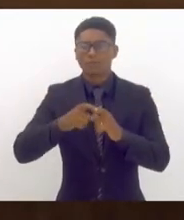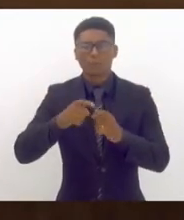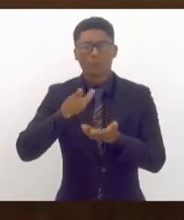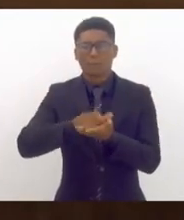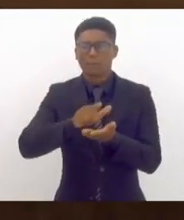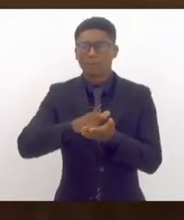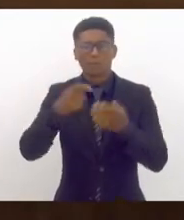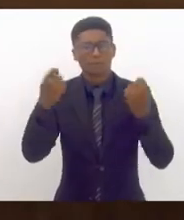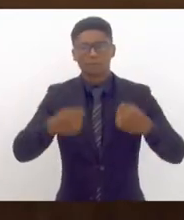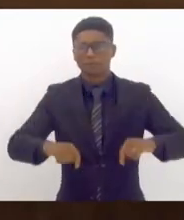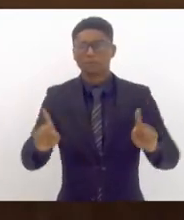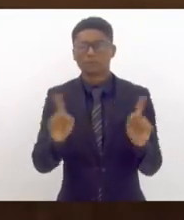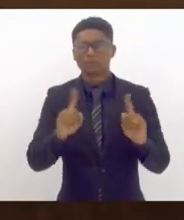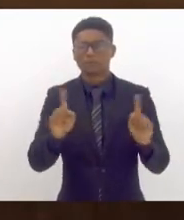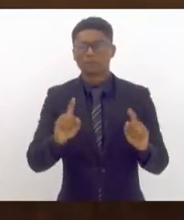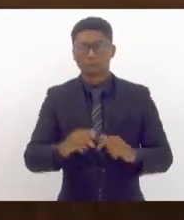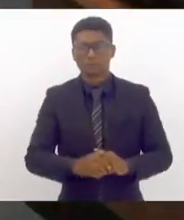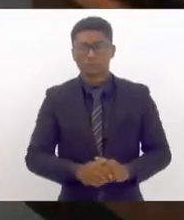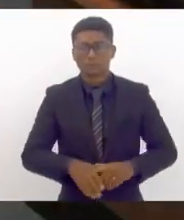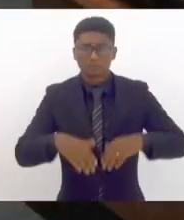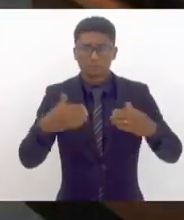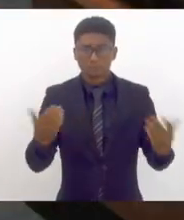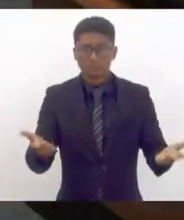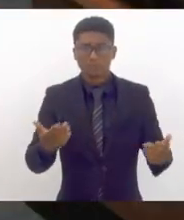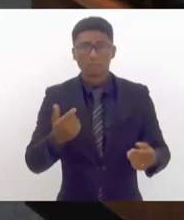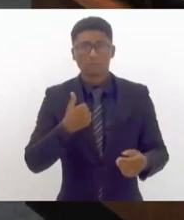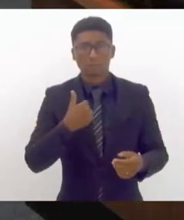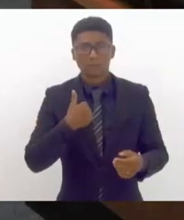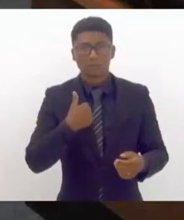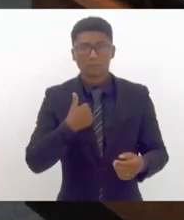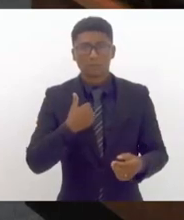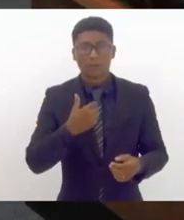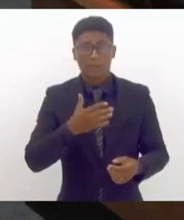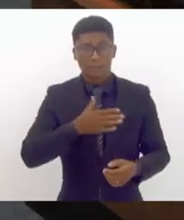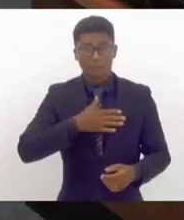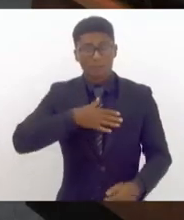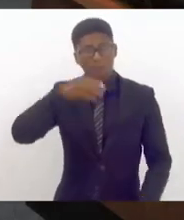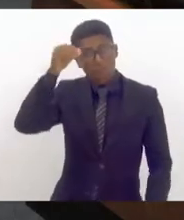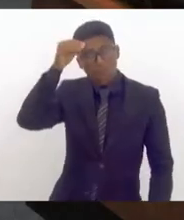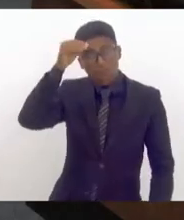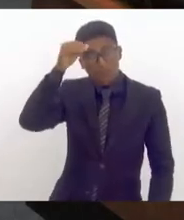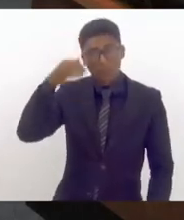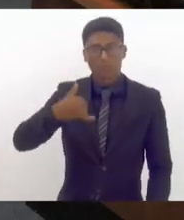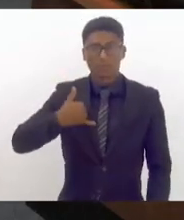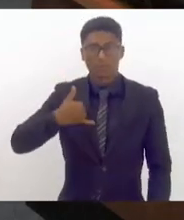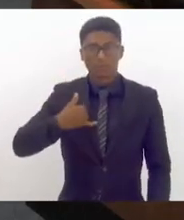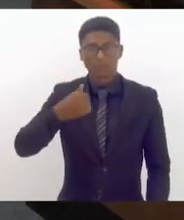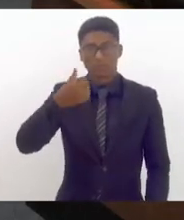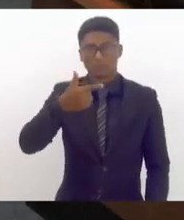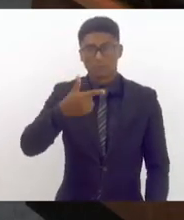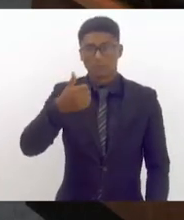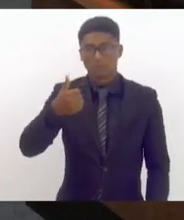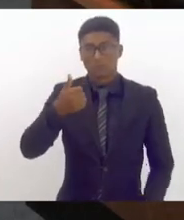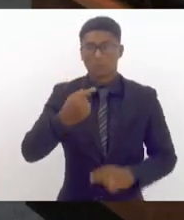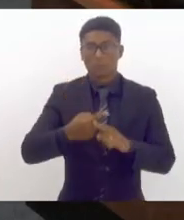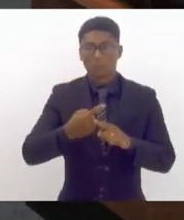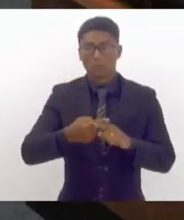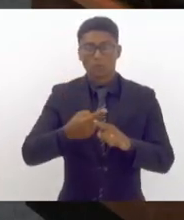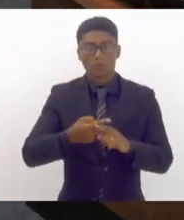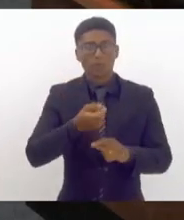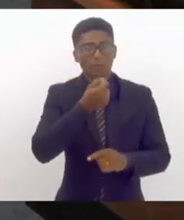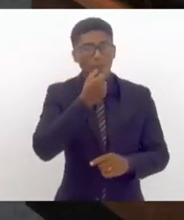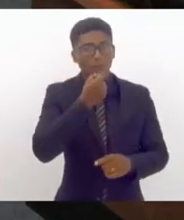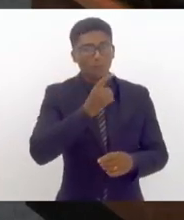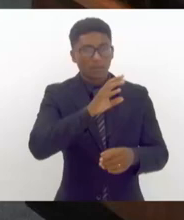pessoalmente, particularmente, conversei com o deputado Andes, perdi uma sobrinha de 21 anos, porque a substância é uma